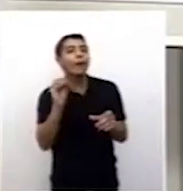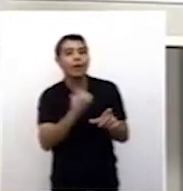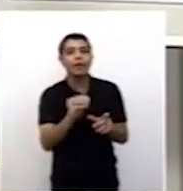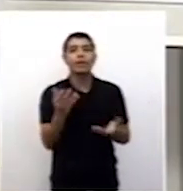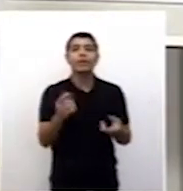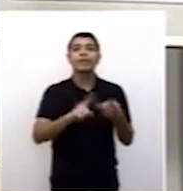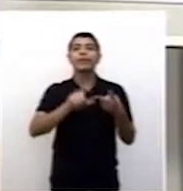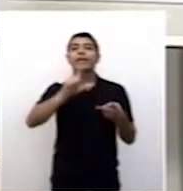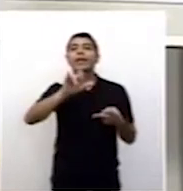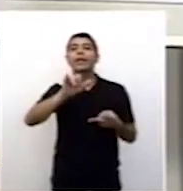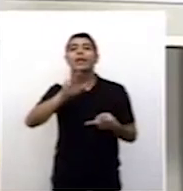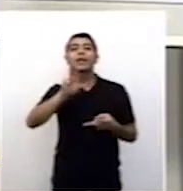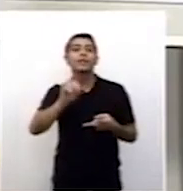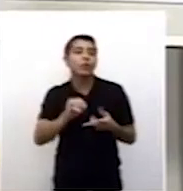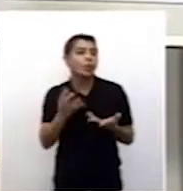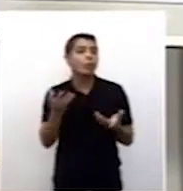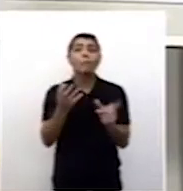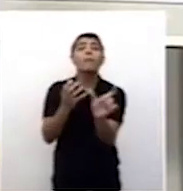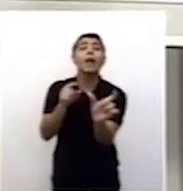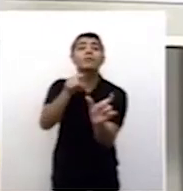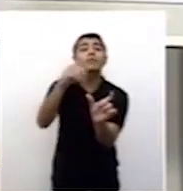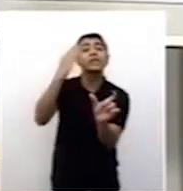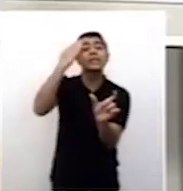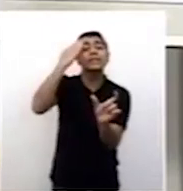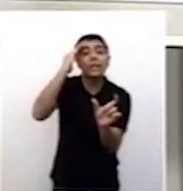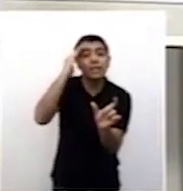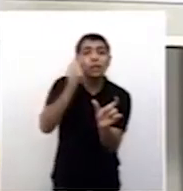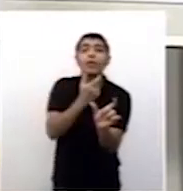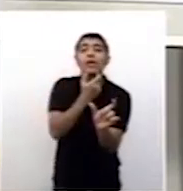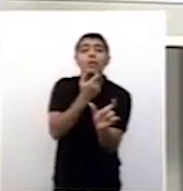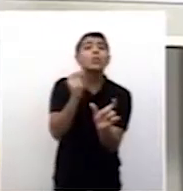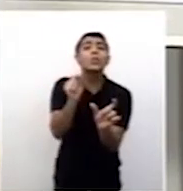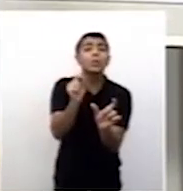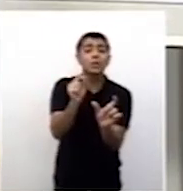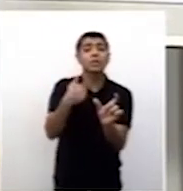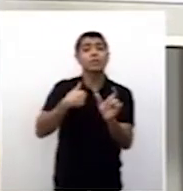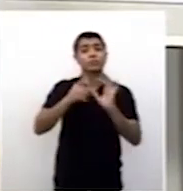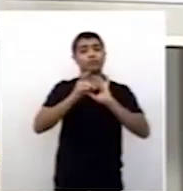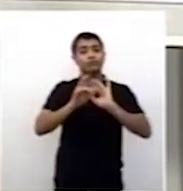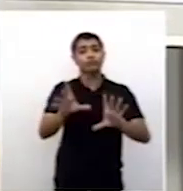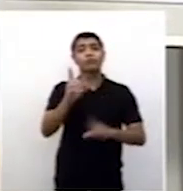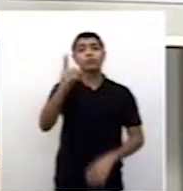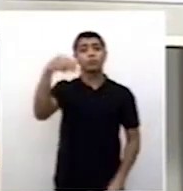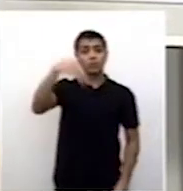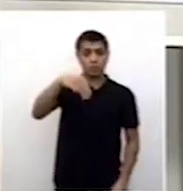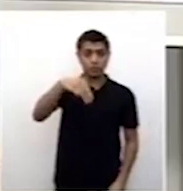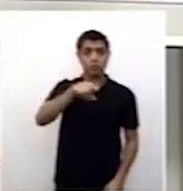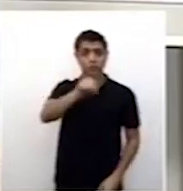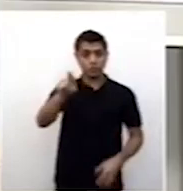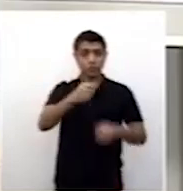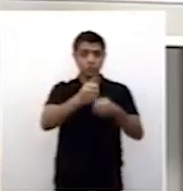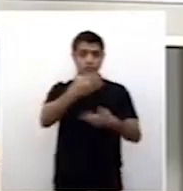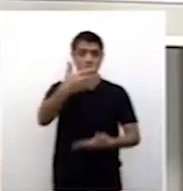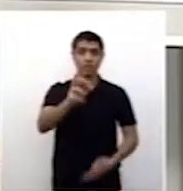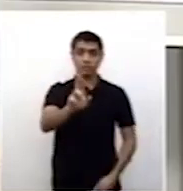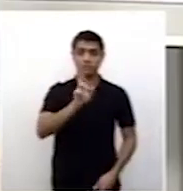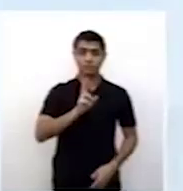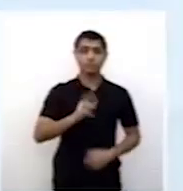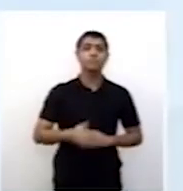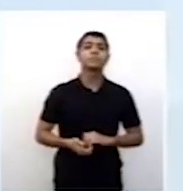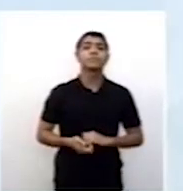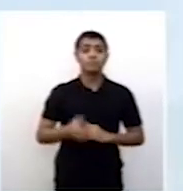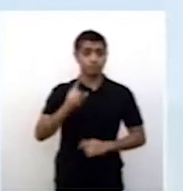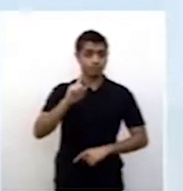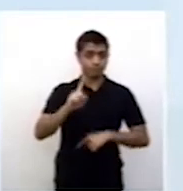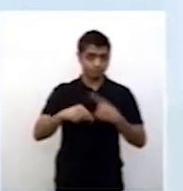favorito. Ok? Eu vou dar 1 minuto para vocês escreverem aí no chat o que vocês compreenderam do nosso diálogo.